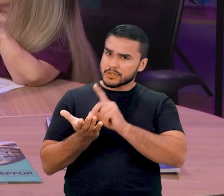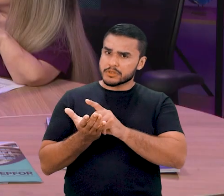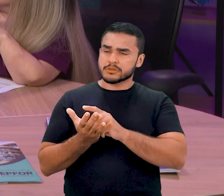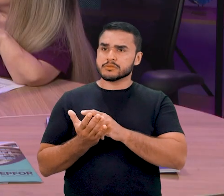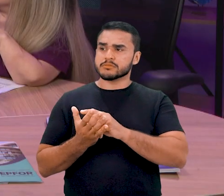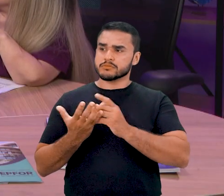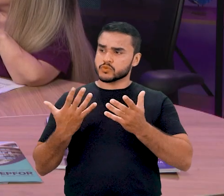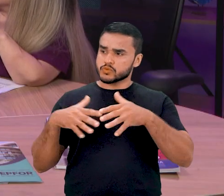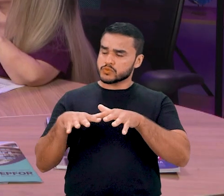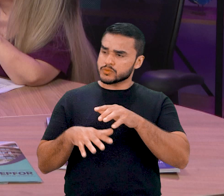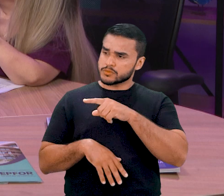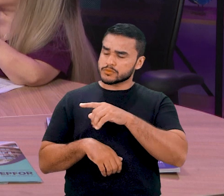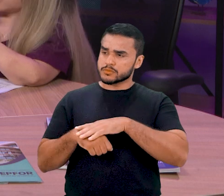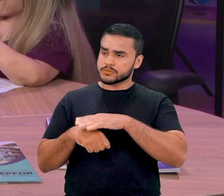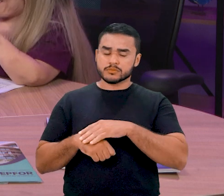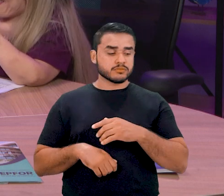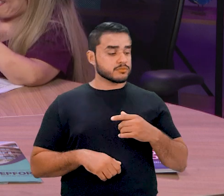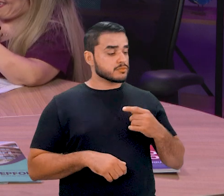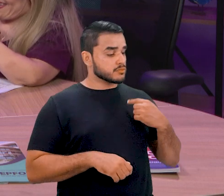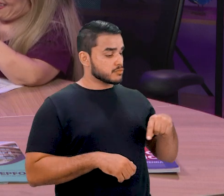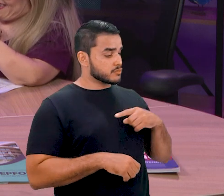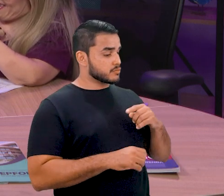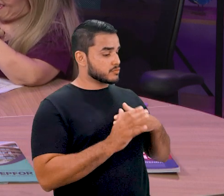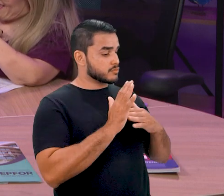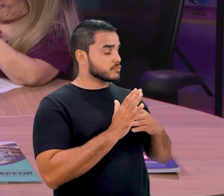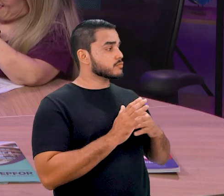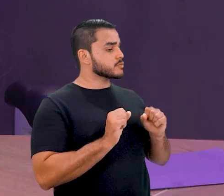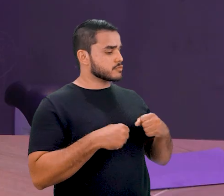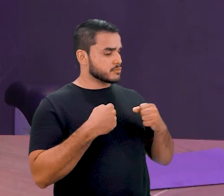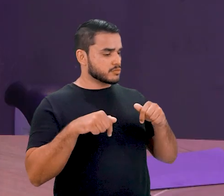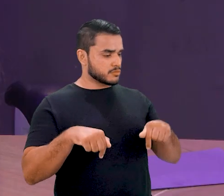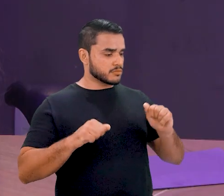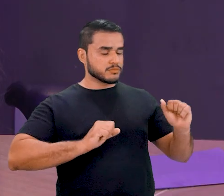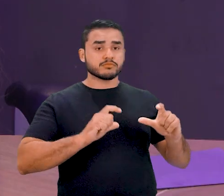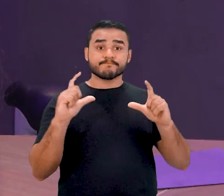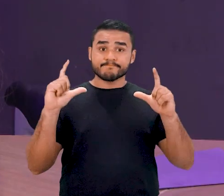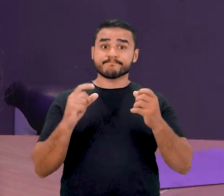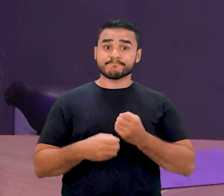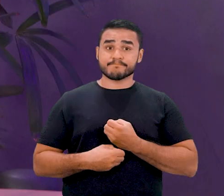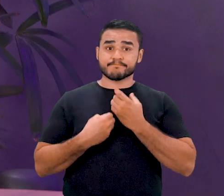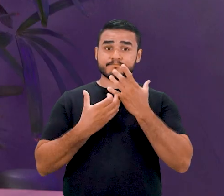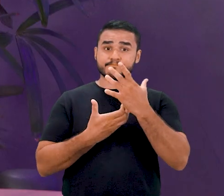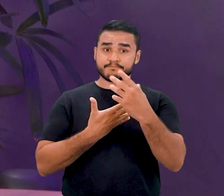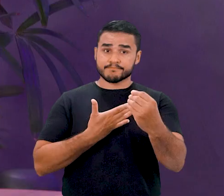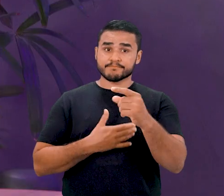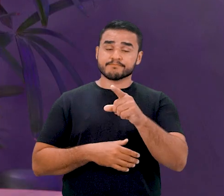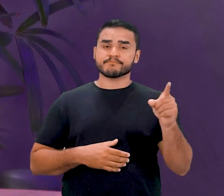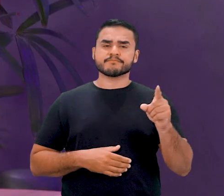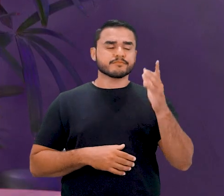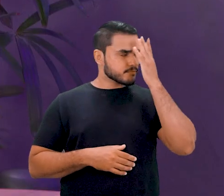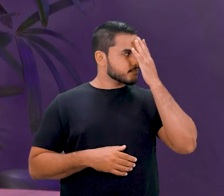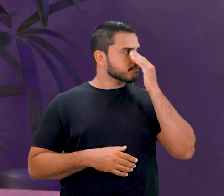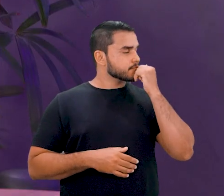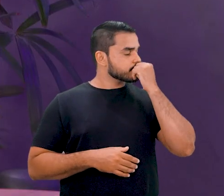Sim, com o nosso, né? É. Porque o próprio trabalho desse podcast é muito importante para as pessoas entenderem